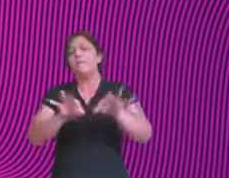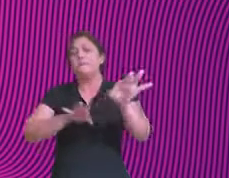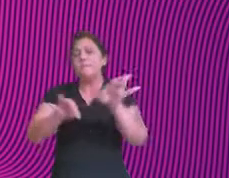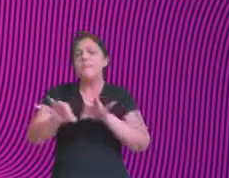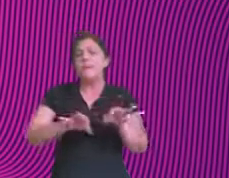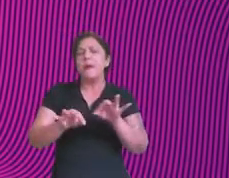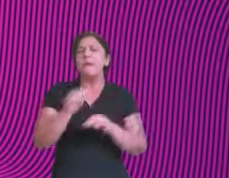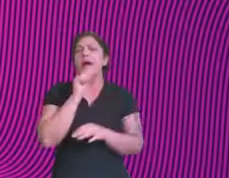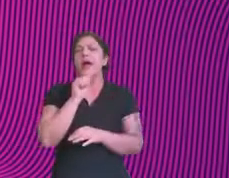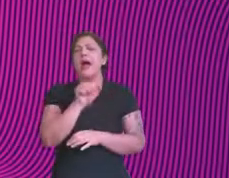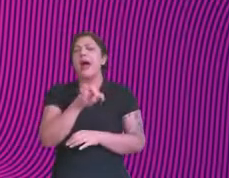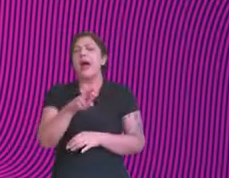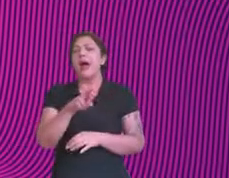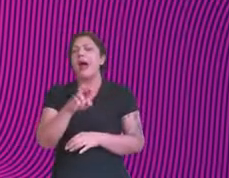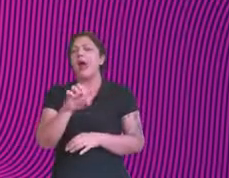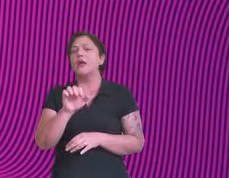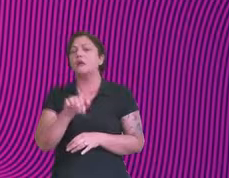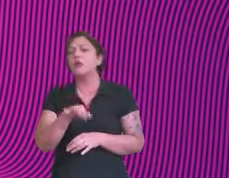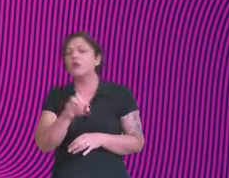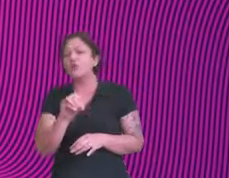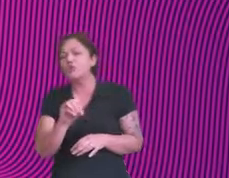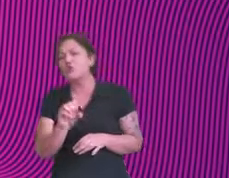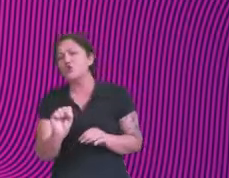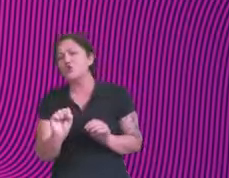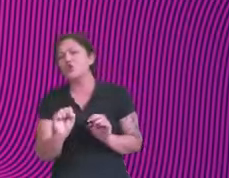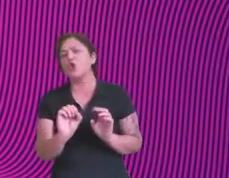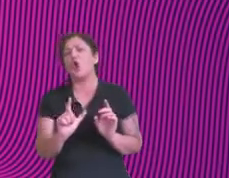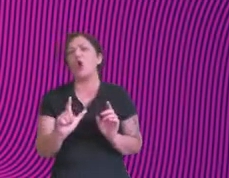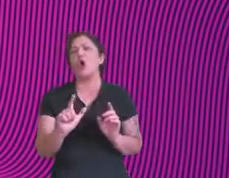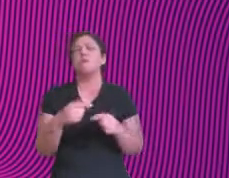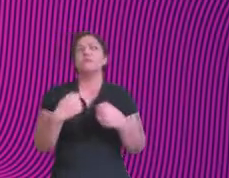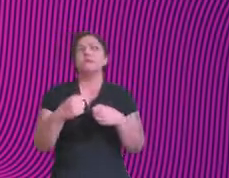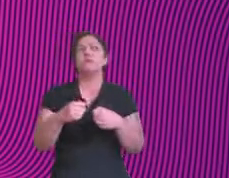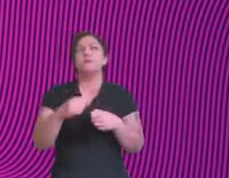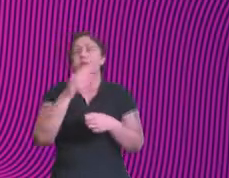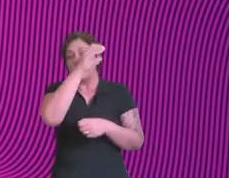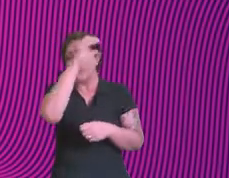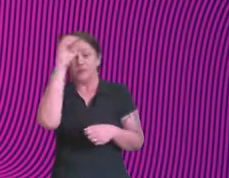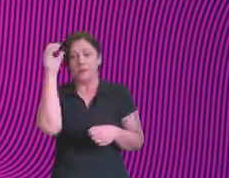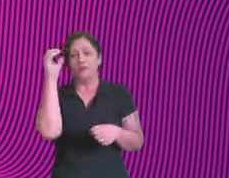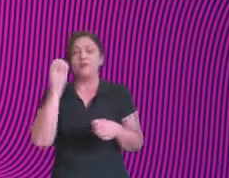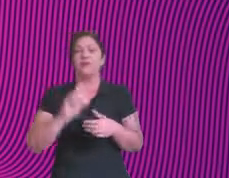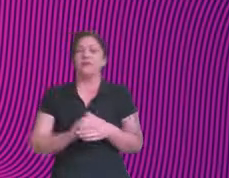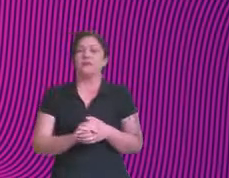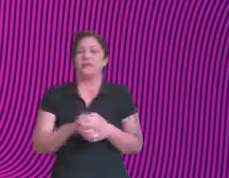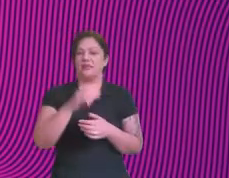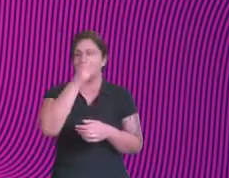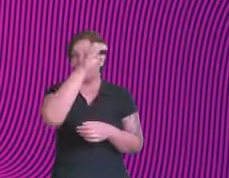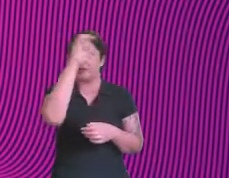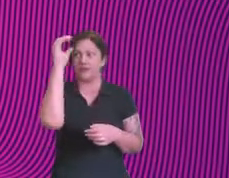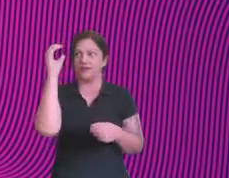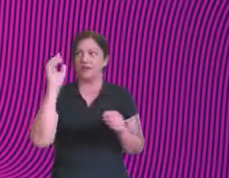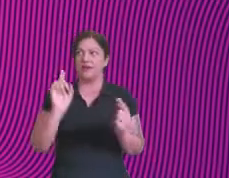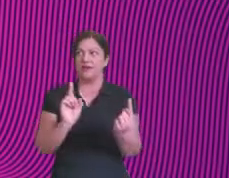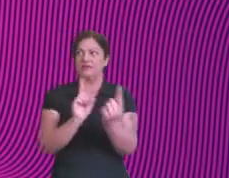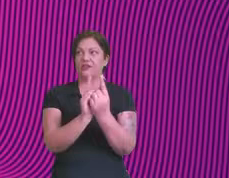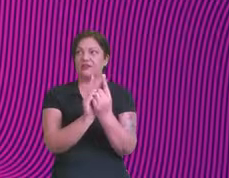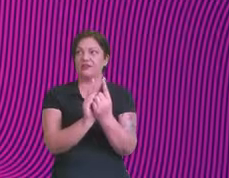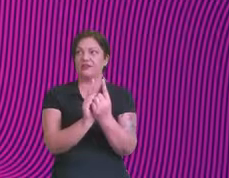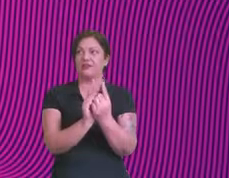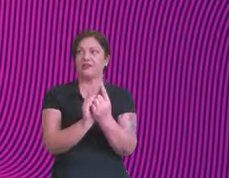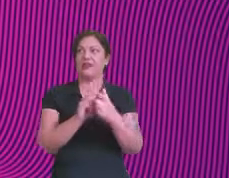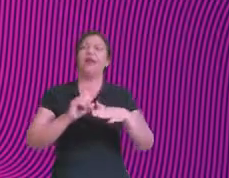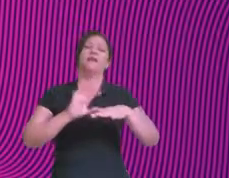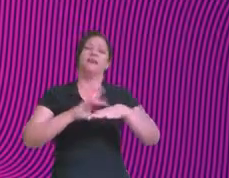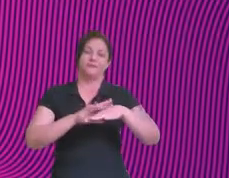paciente, você tem que levar o paciente a cada 2 meses para a sala, às vezes até menos, a cada 2 ciclos, entendeu? Então, assim, é um pouquinho mais desgastante,